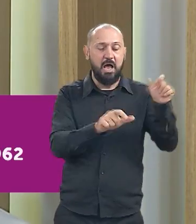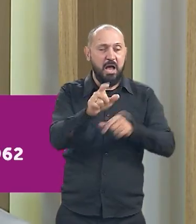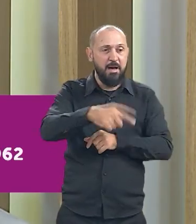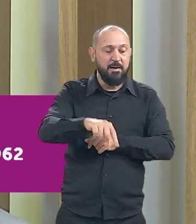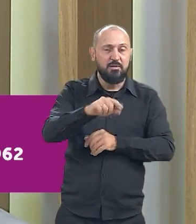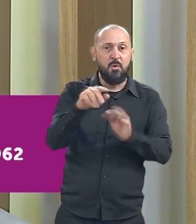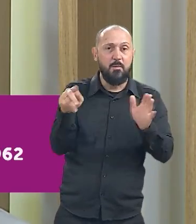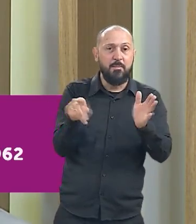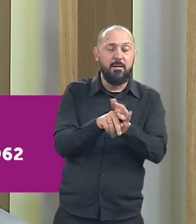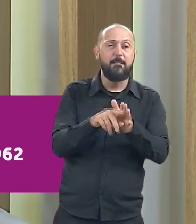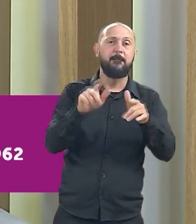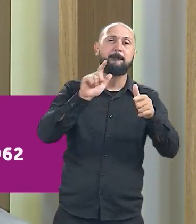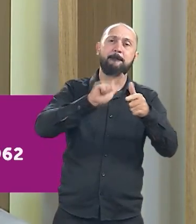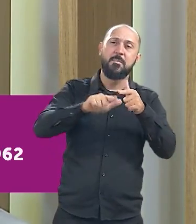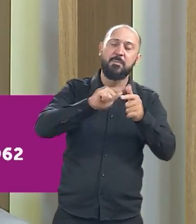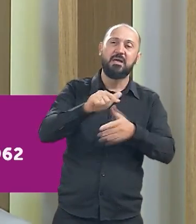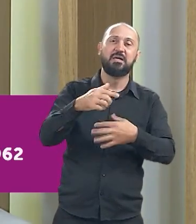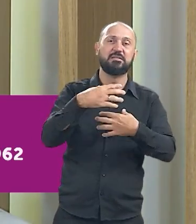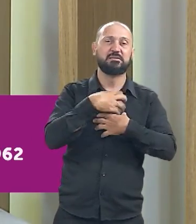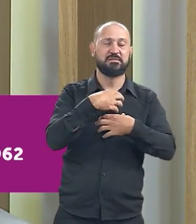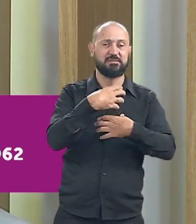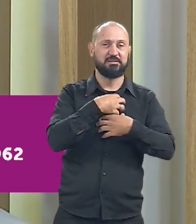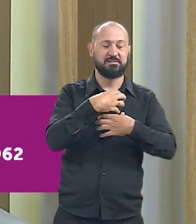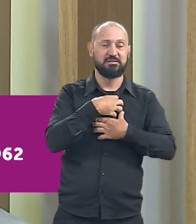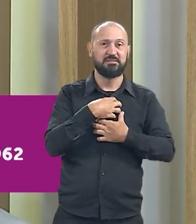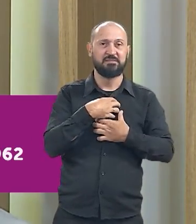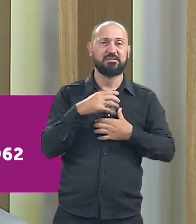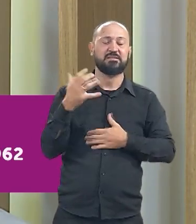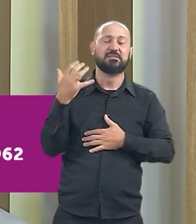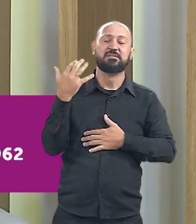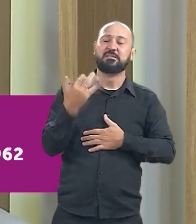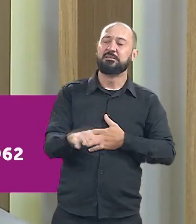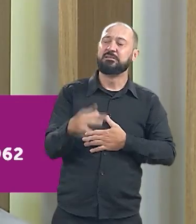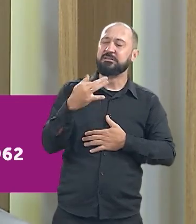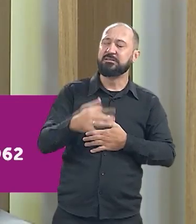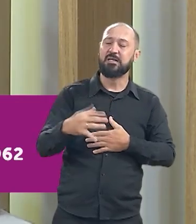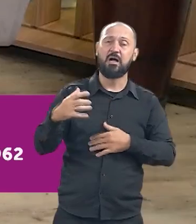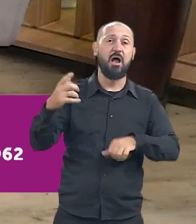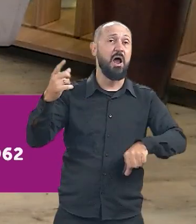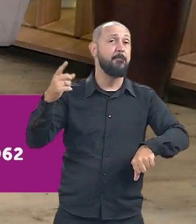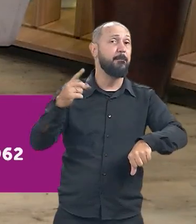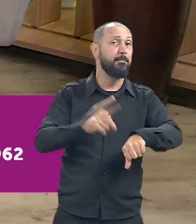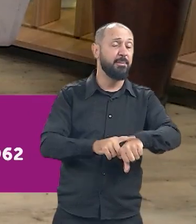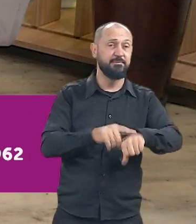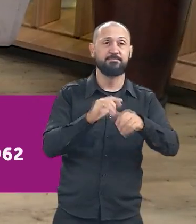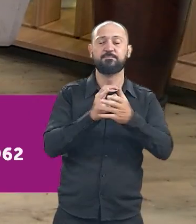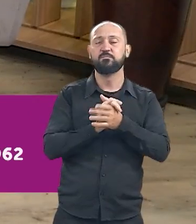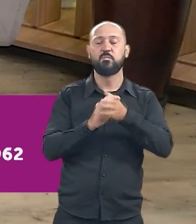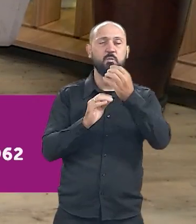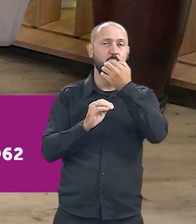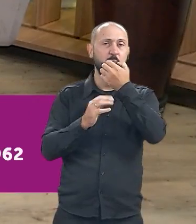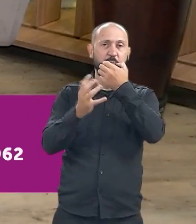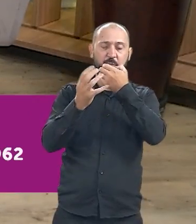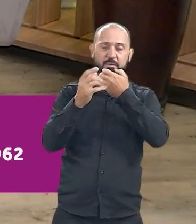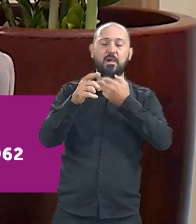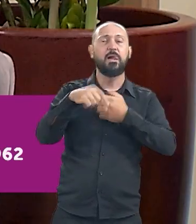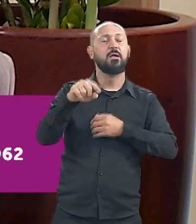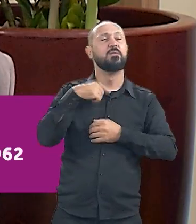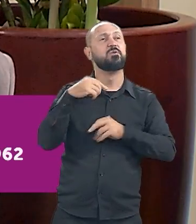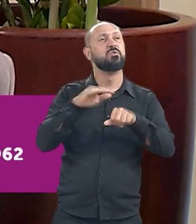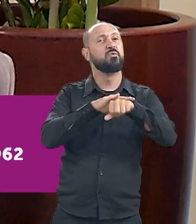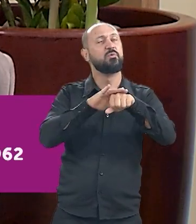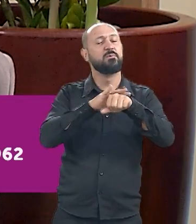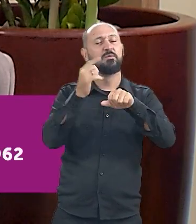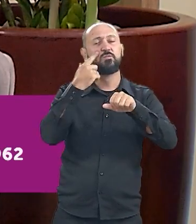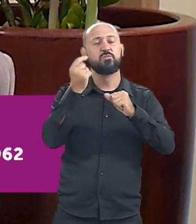si, mas no problema que ela está sentindo, naquela dor que ela está sentindo naquele momento. Eu gosto de chamar a atenção, até comentei essa questão do